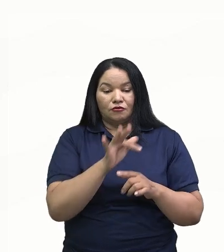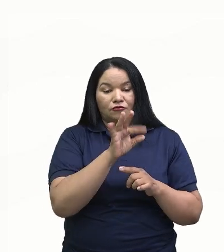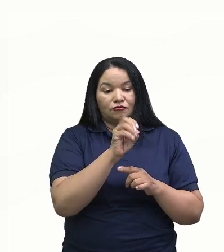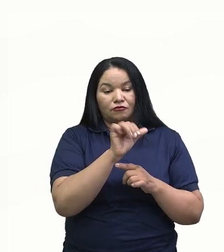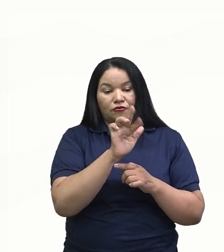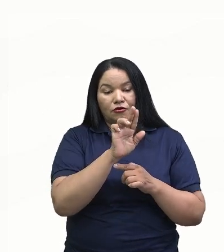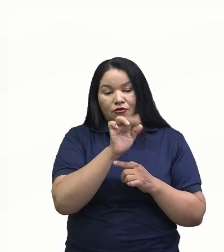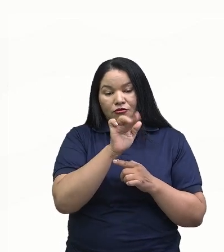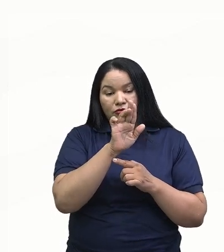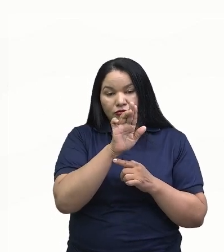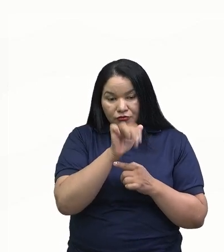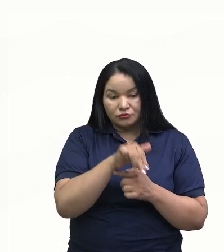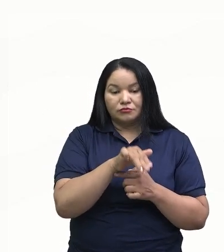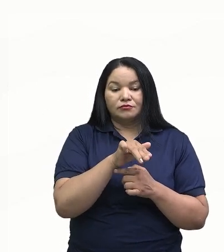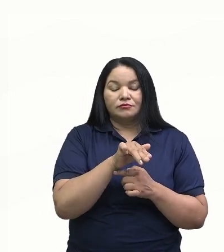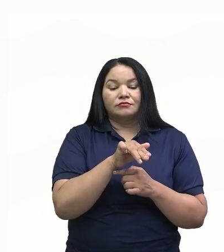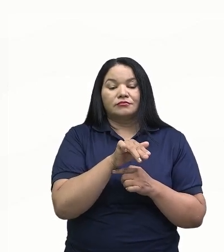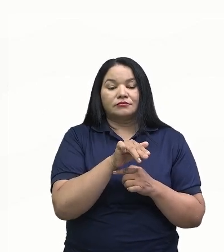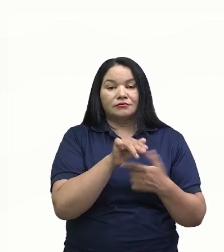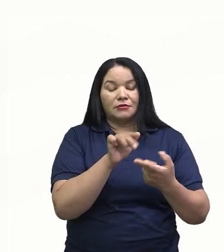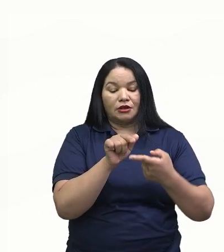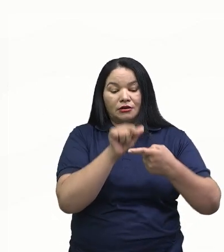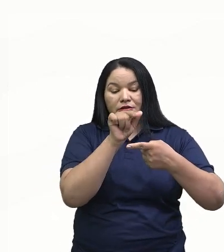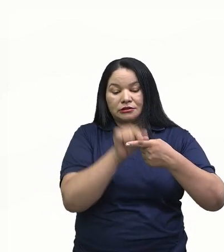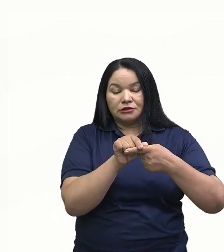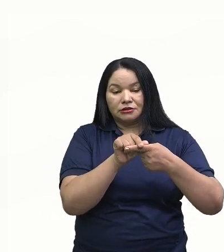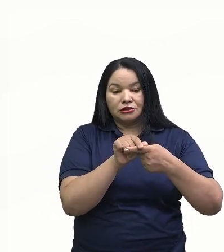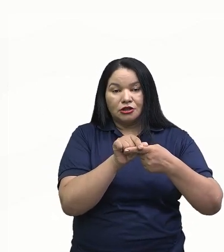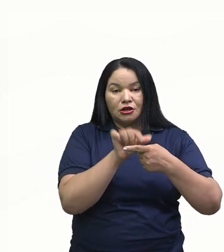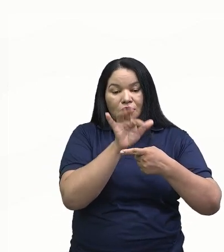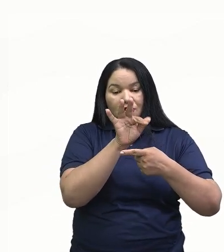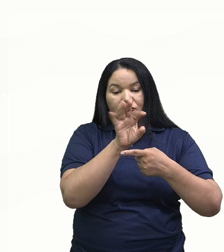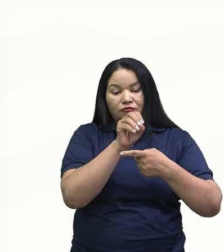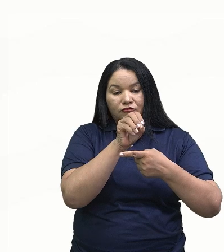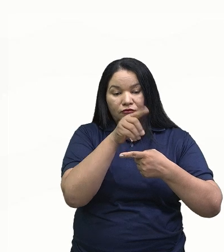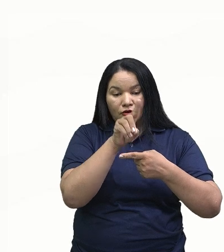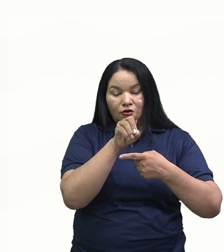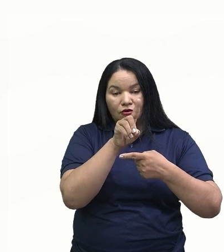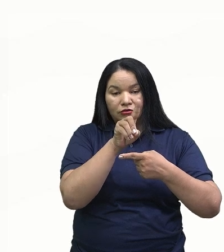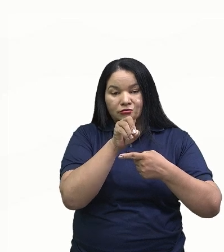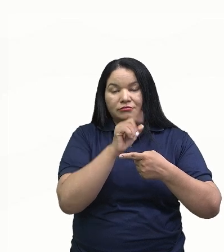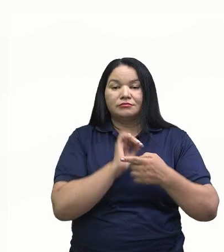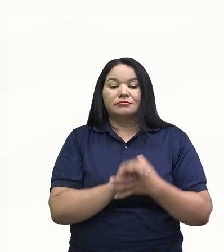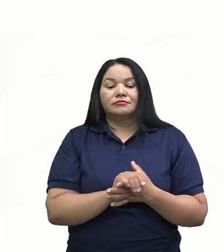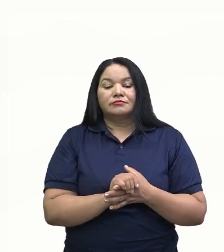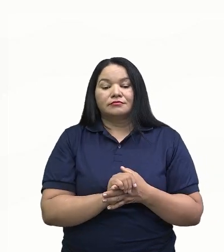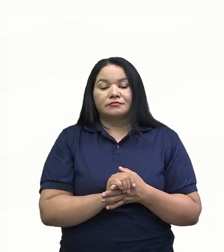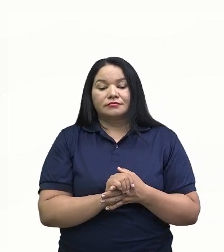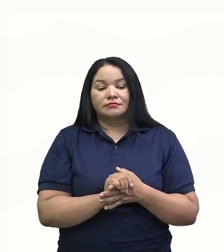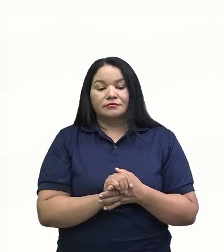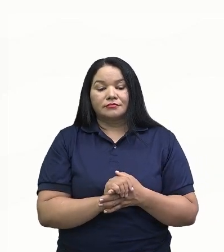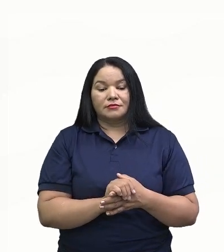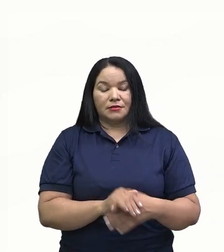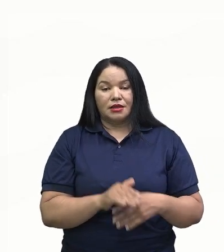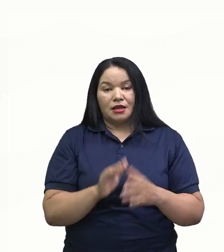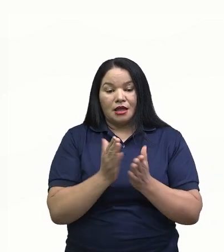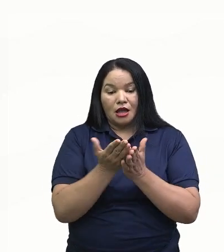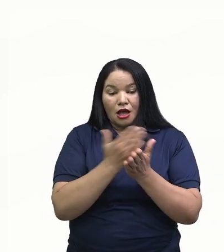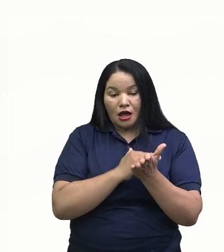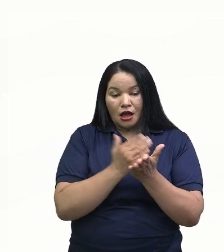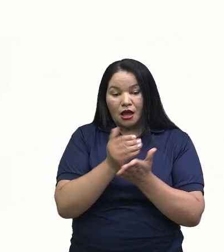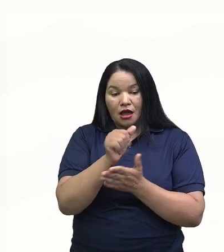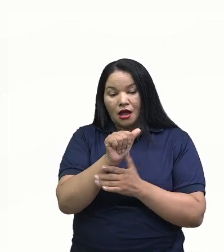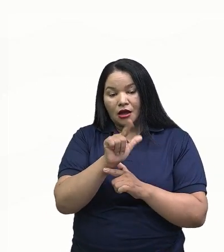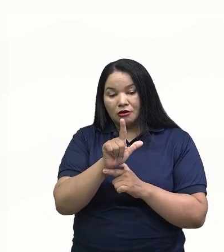um. Então, a sílaba tônica é no fó. Álbuns, perceberam? Então, a sílaba tônica